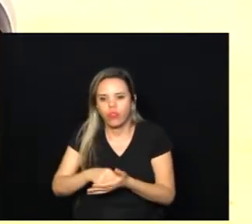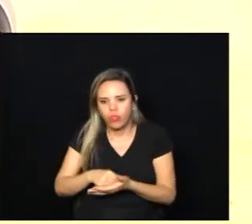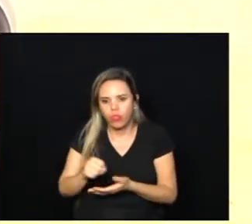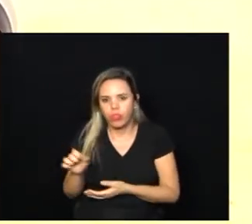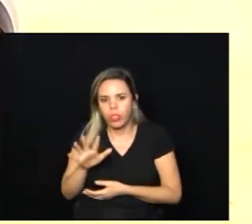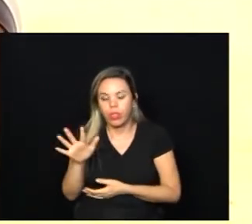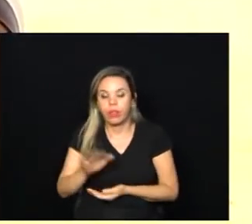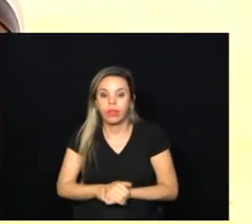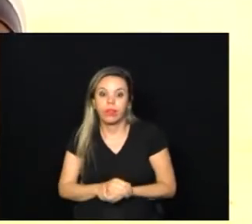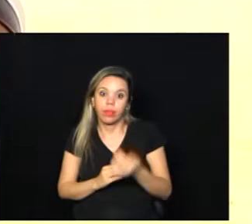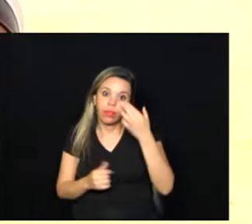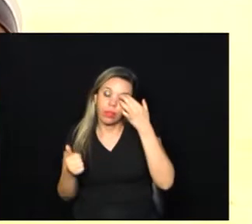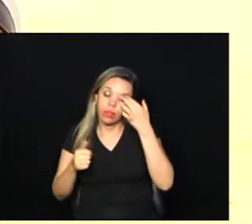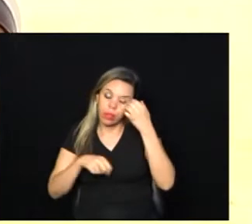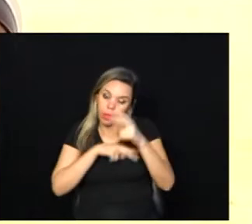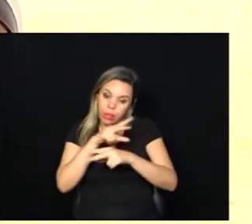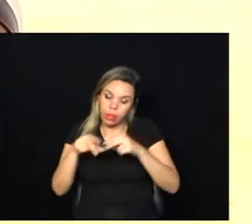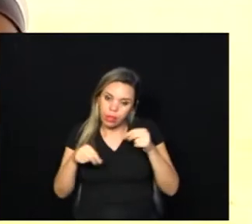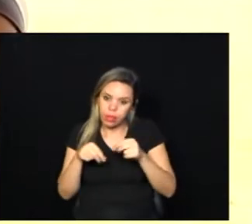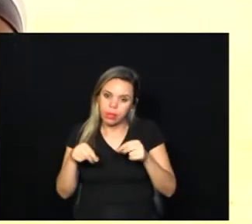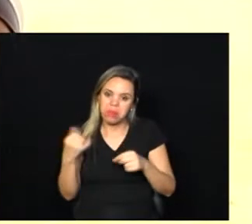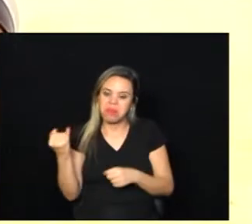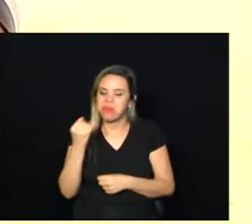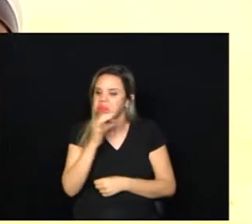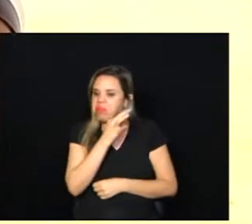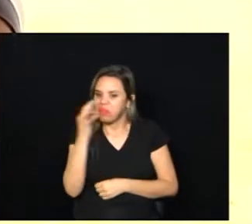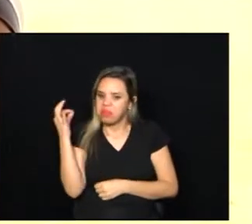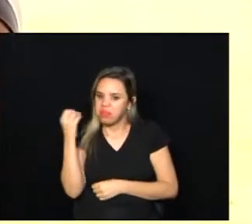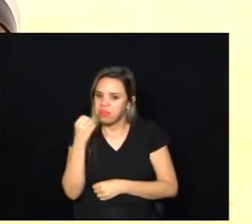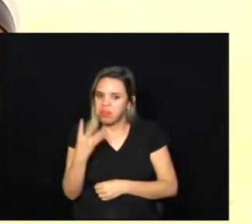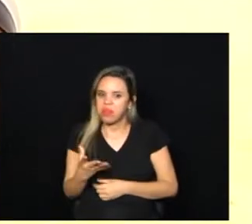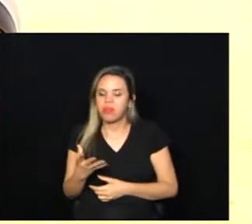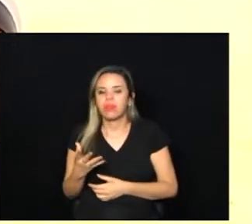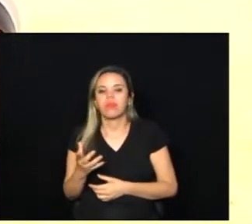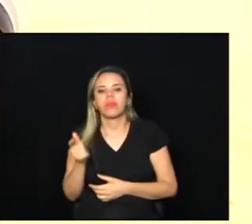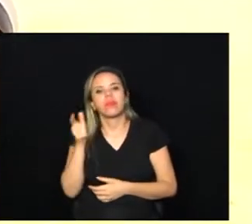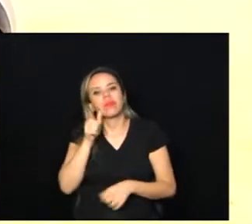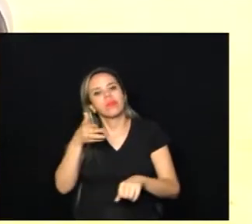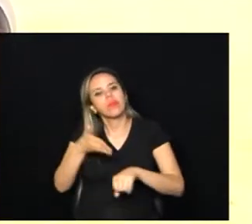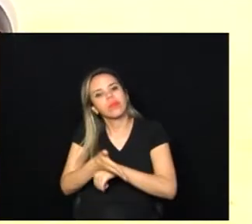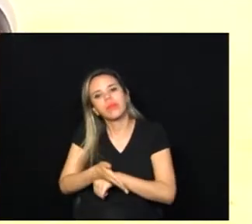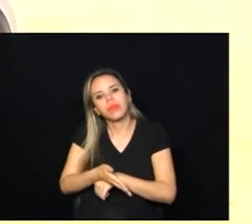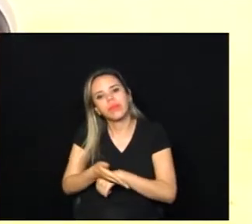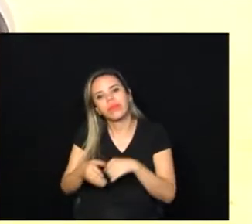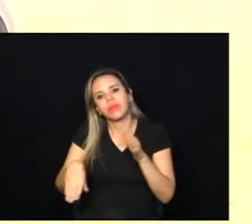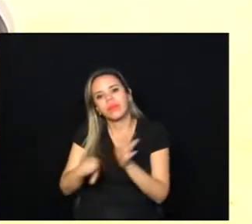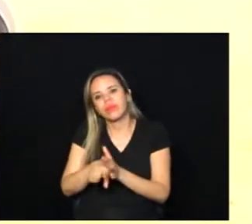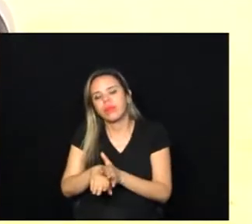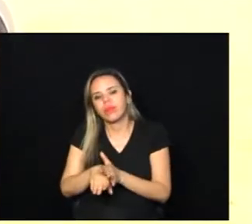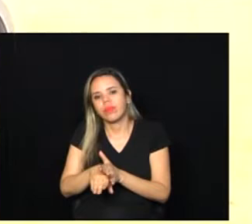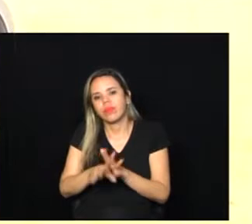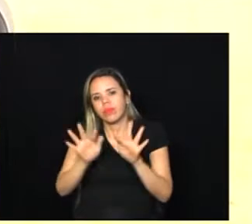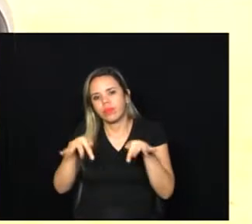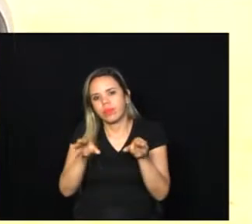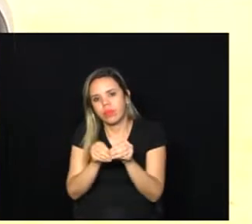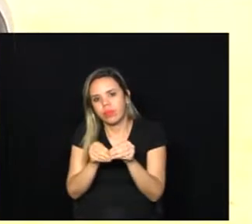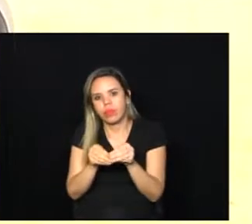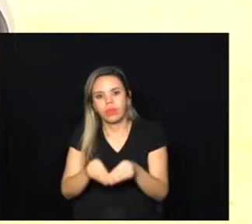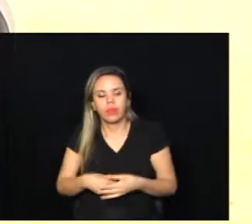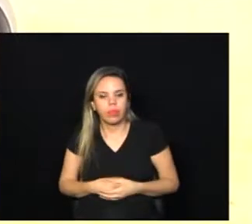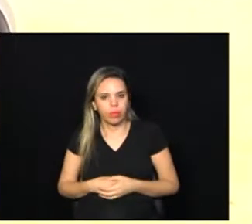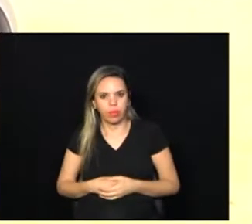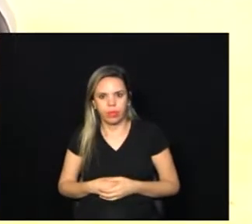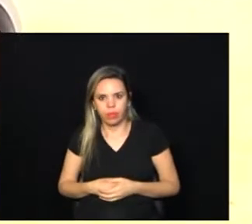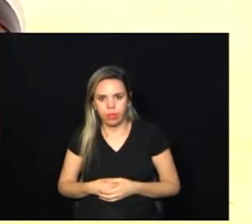cara, só que a premiação também é muito boa, você entendeu? Então, quem entrou e quem vai chegar aí nessa final,